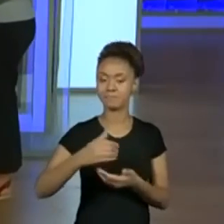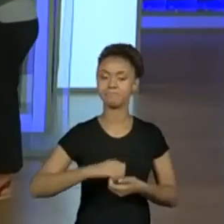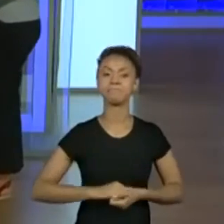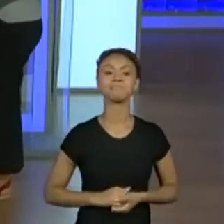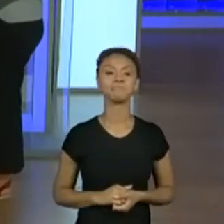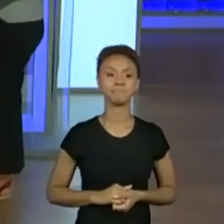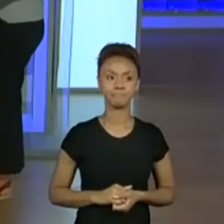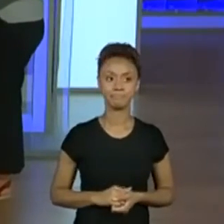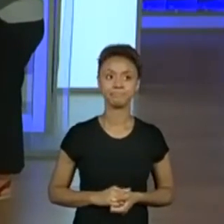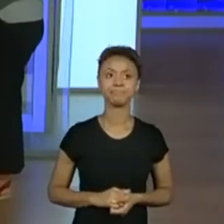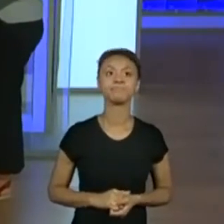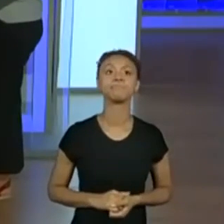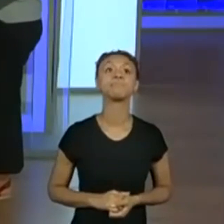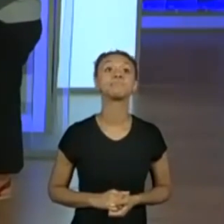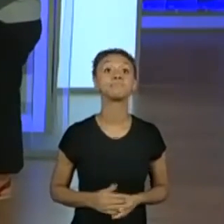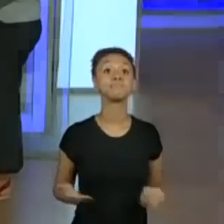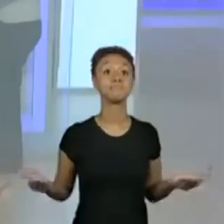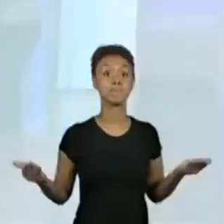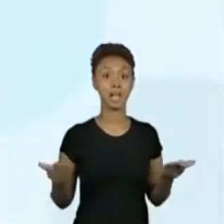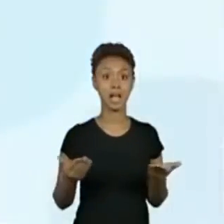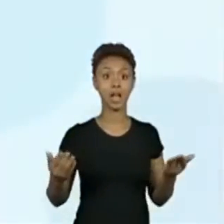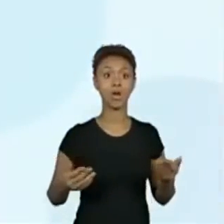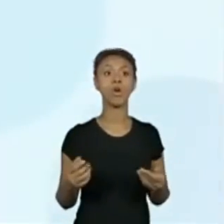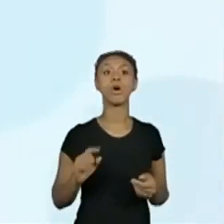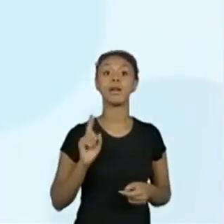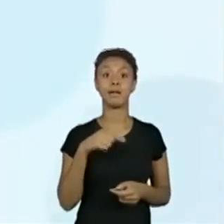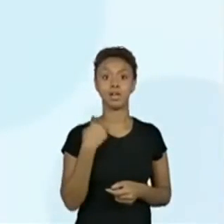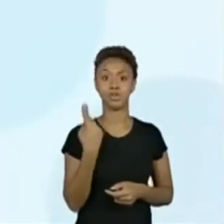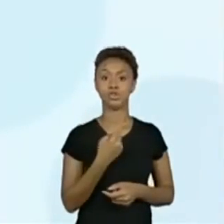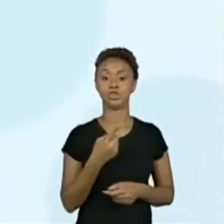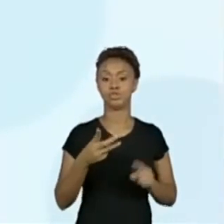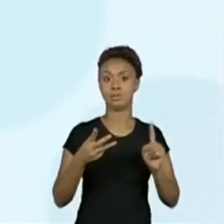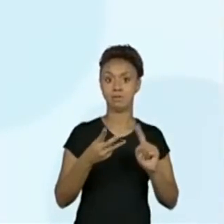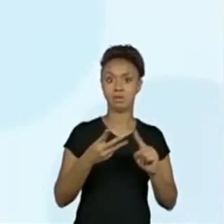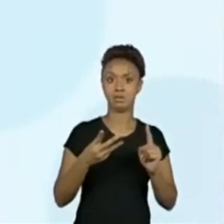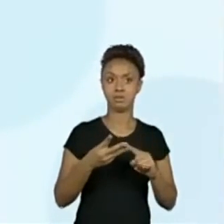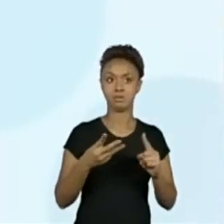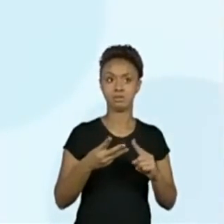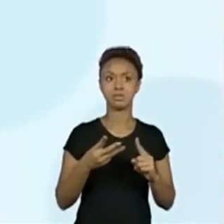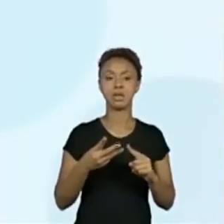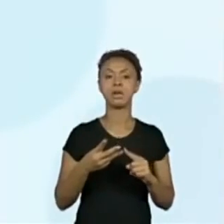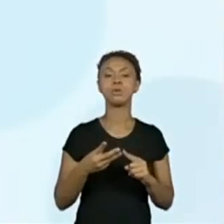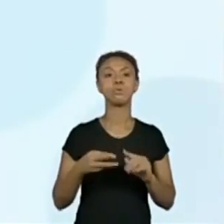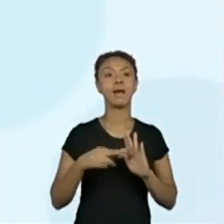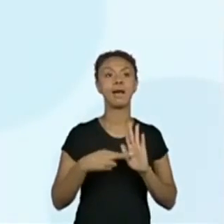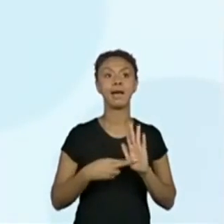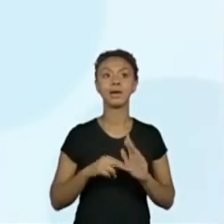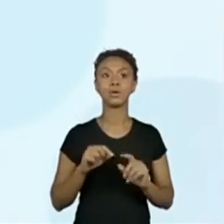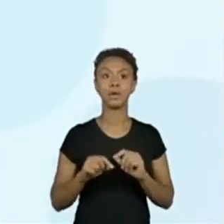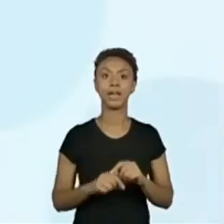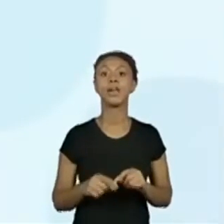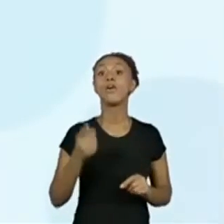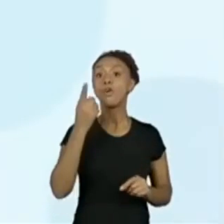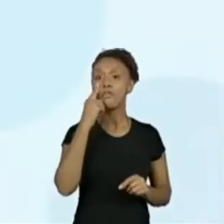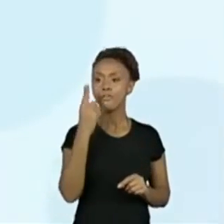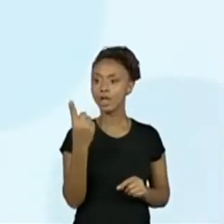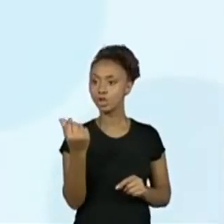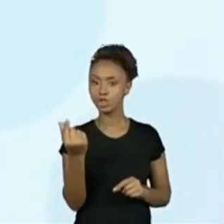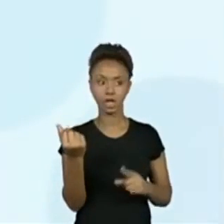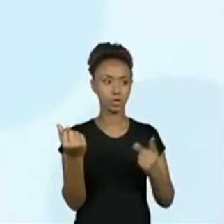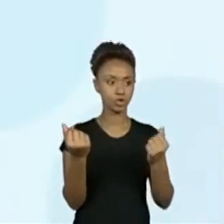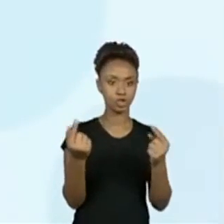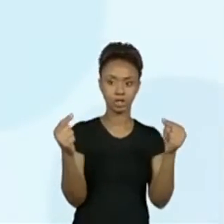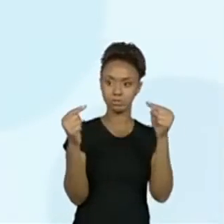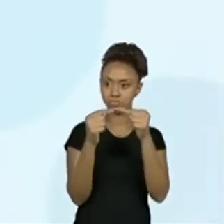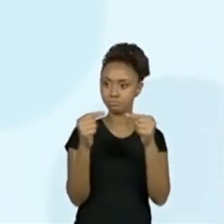fim, marcaremos na tabela se esses valores são ou não o quê? Equivalentes. Acho que